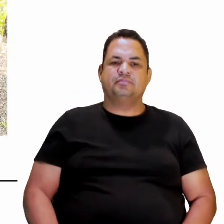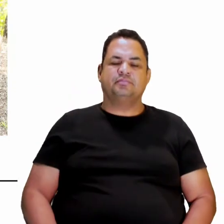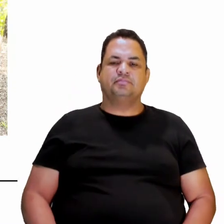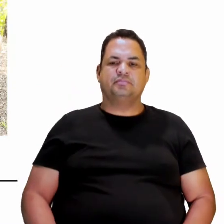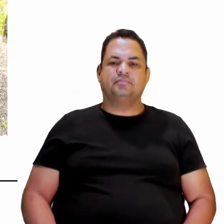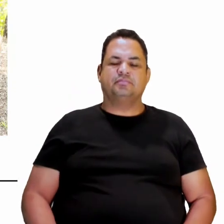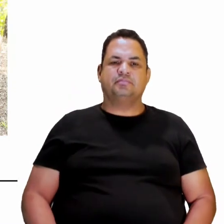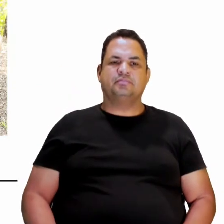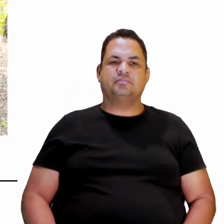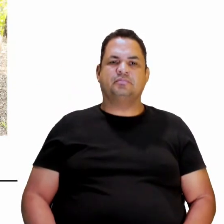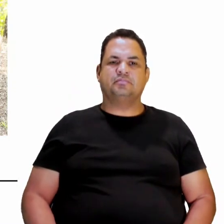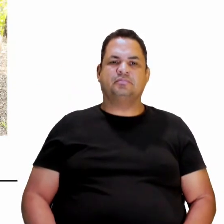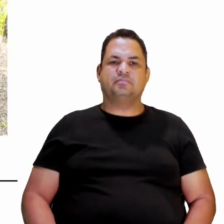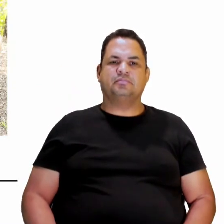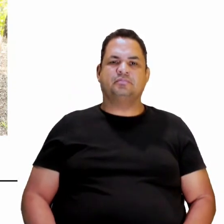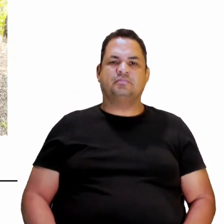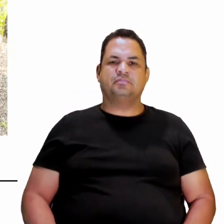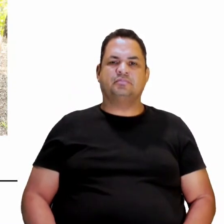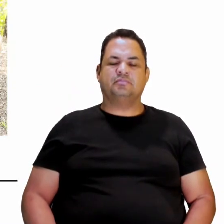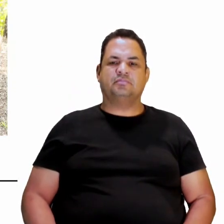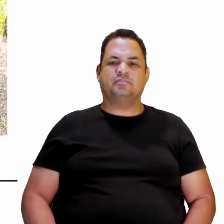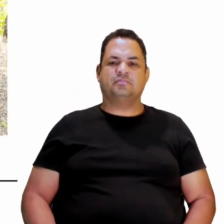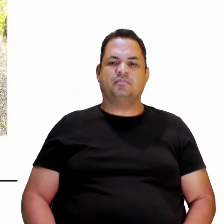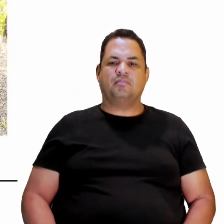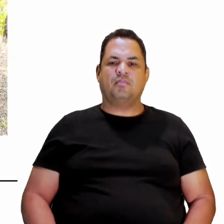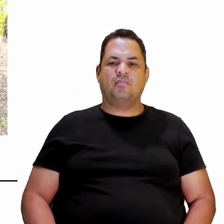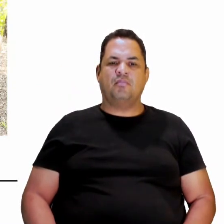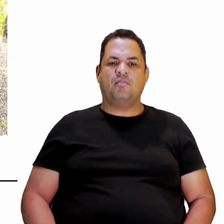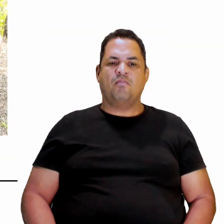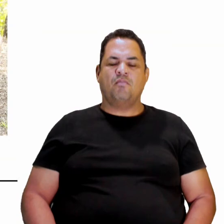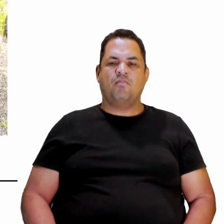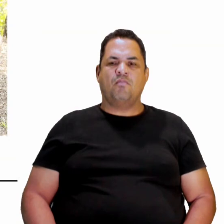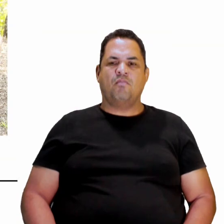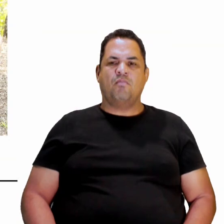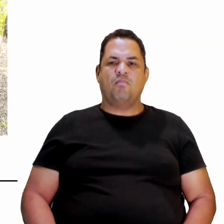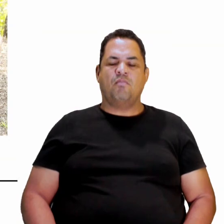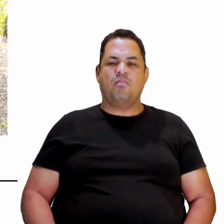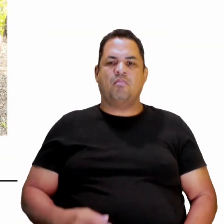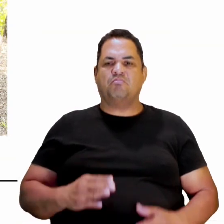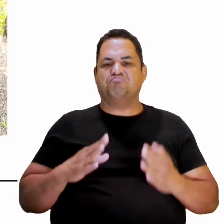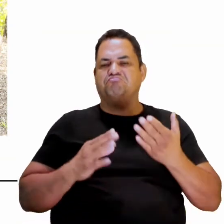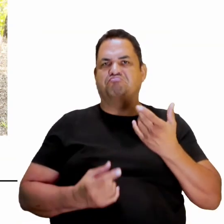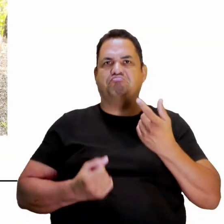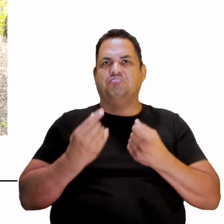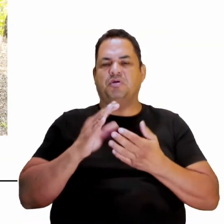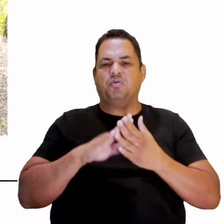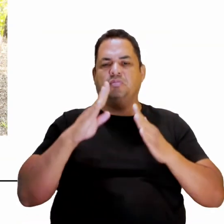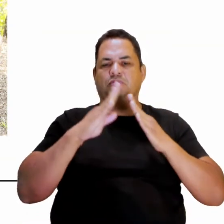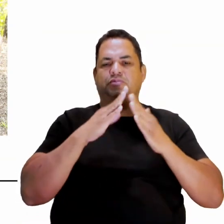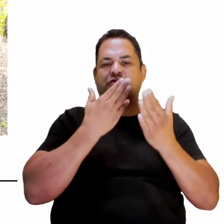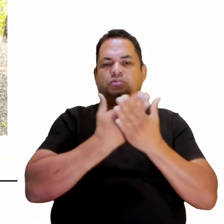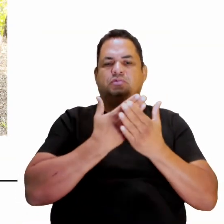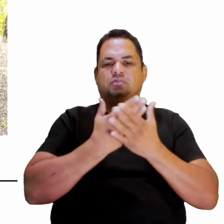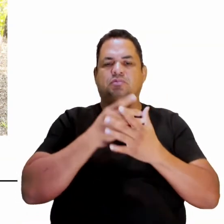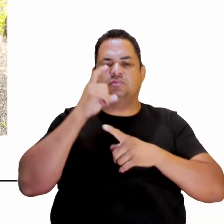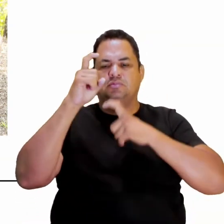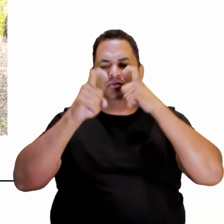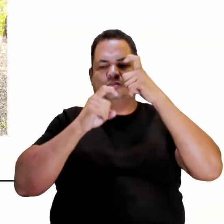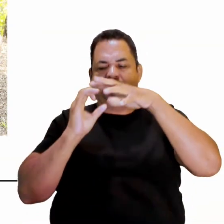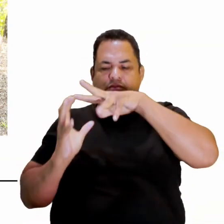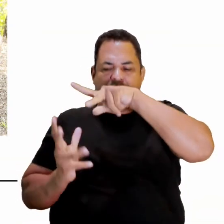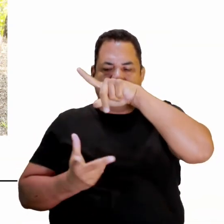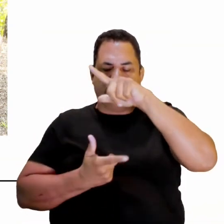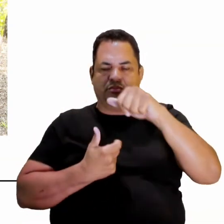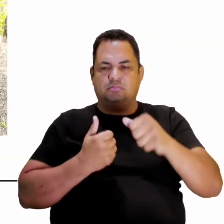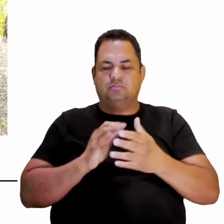Some schools around the world are concerned about the planet. Algumas escolas ao redor do mundo estão preocupadas sobre o planeta.